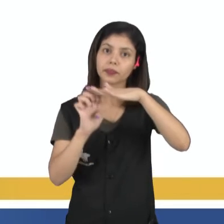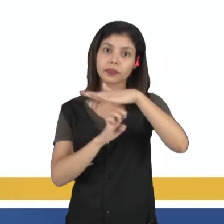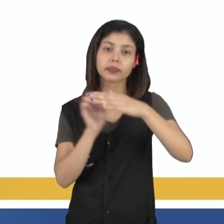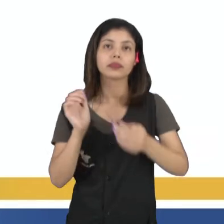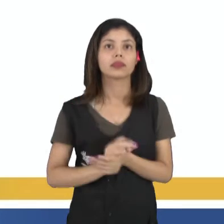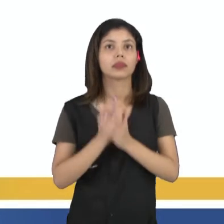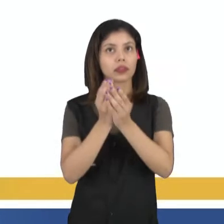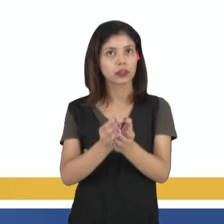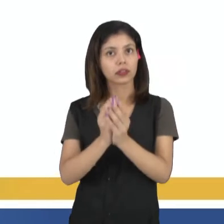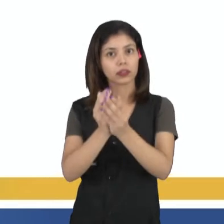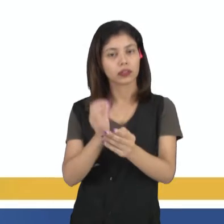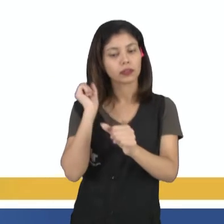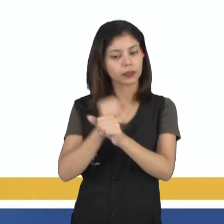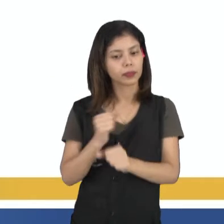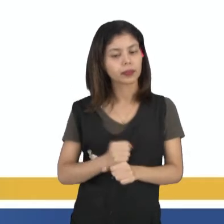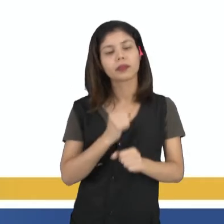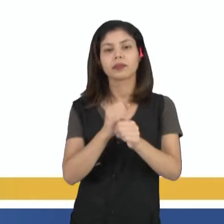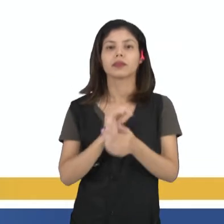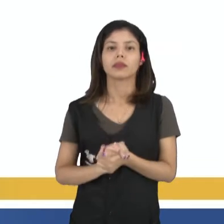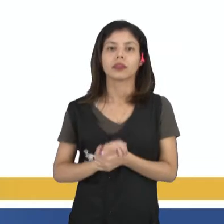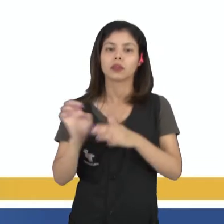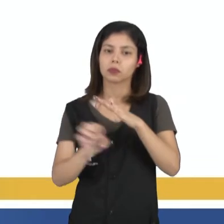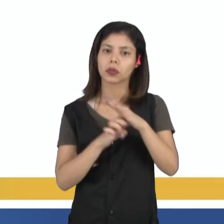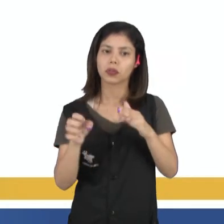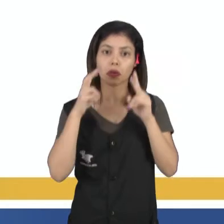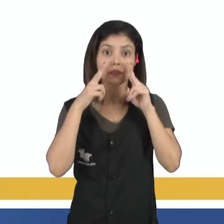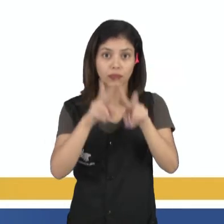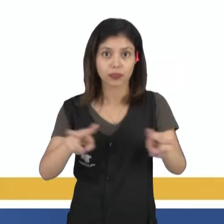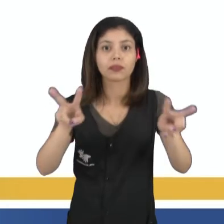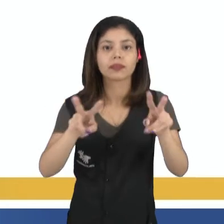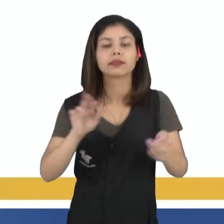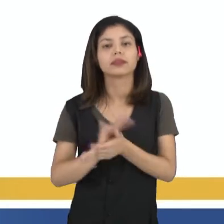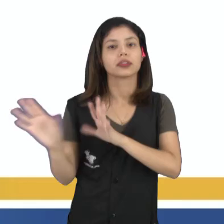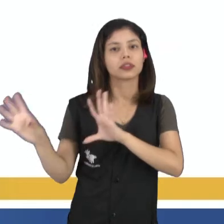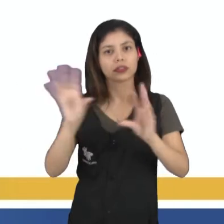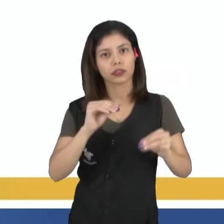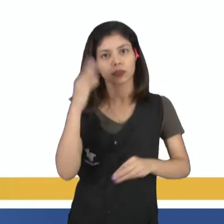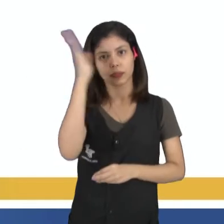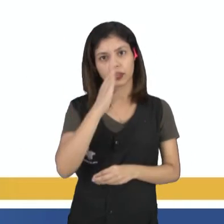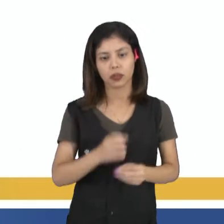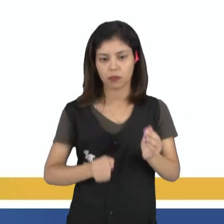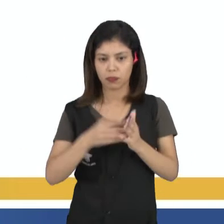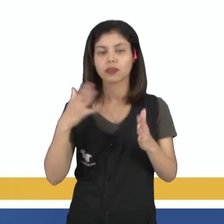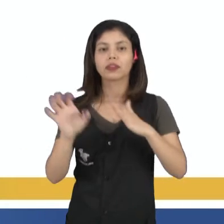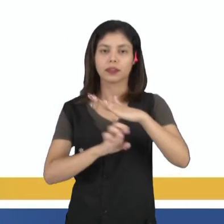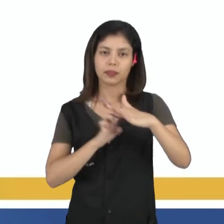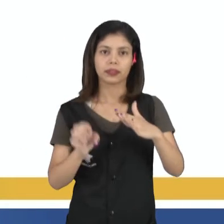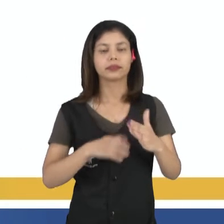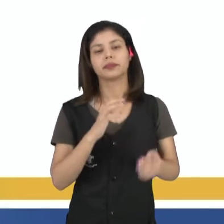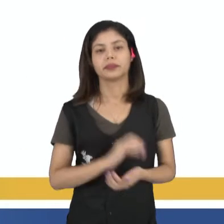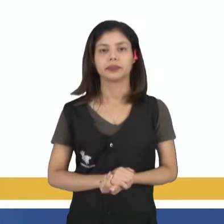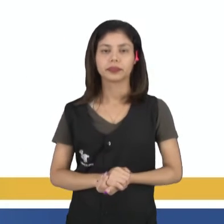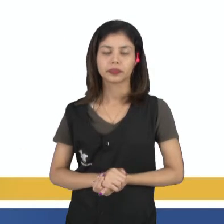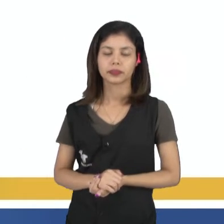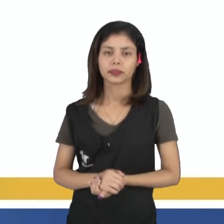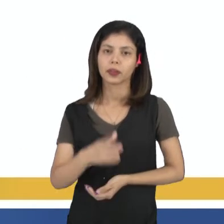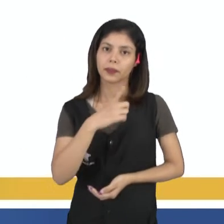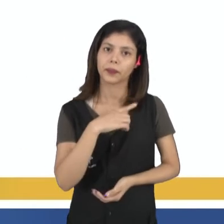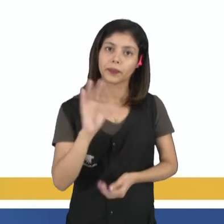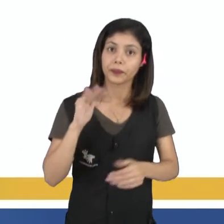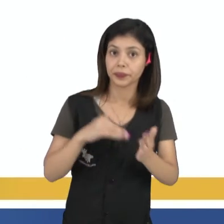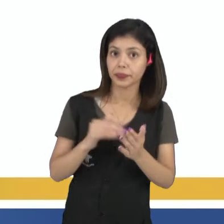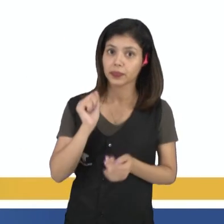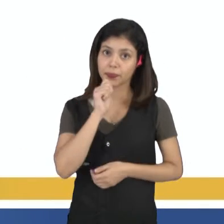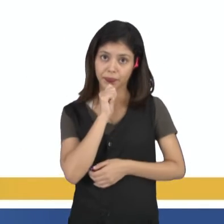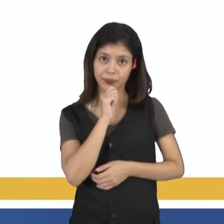de construção de navio ele deu era um empresário visionário que trouxe para o Brasil muitas empresas né ó ela